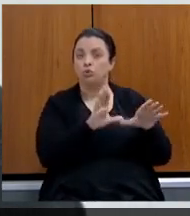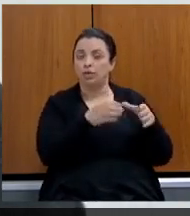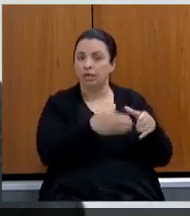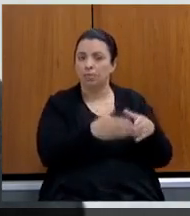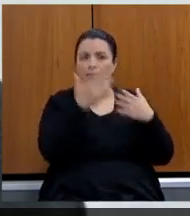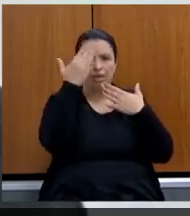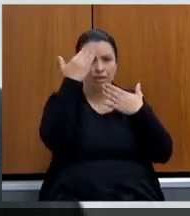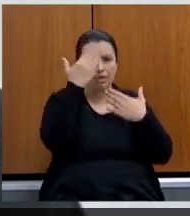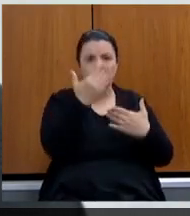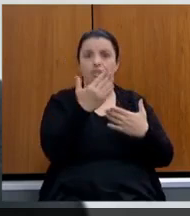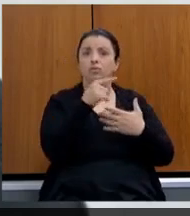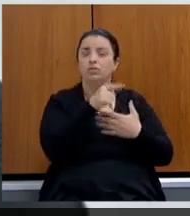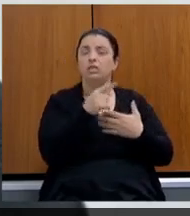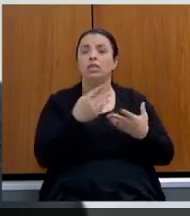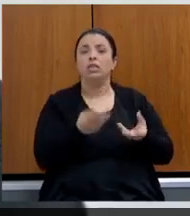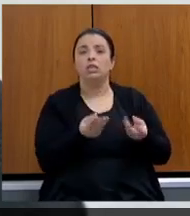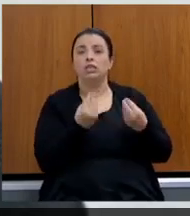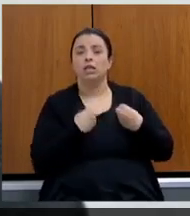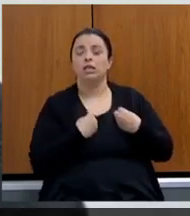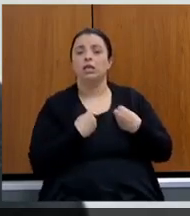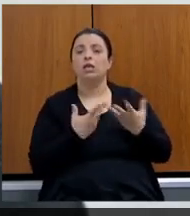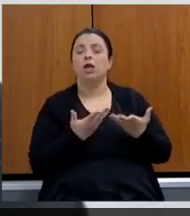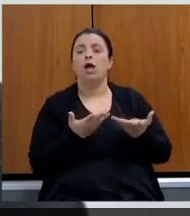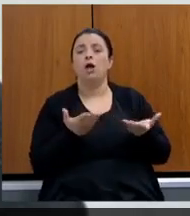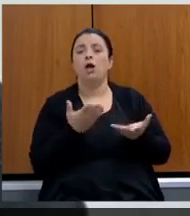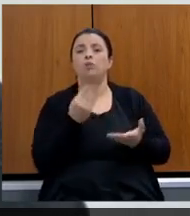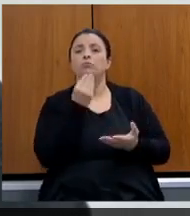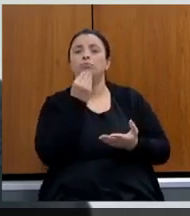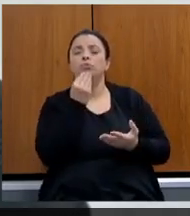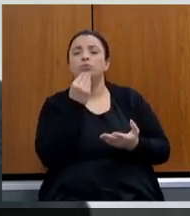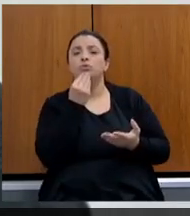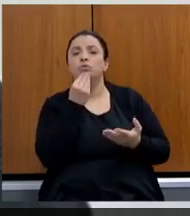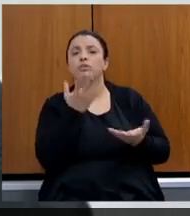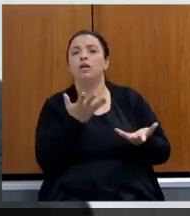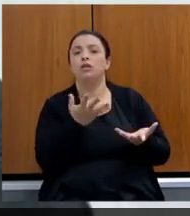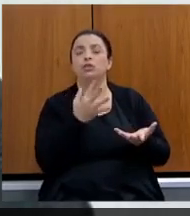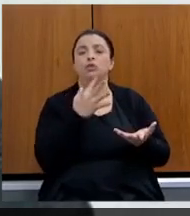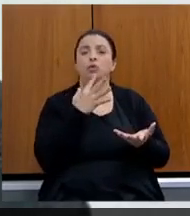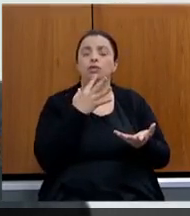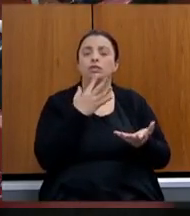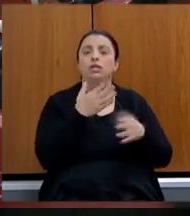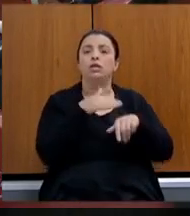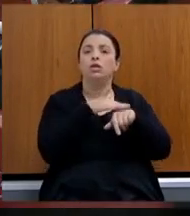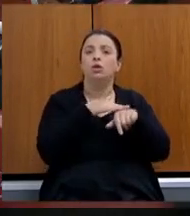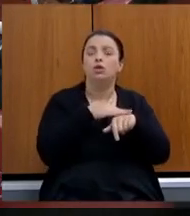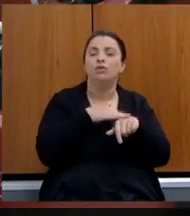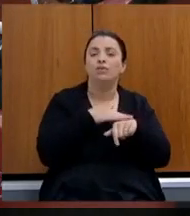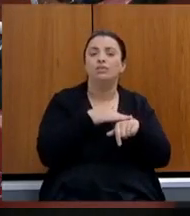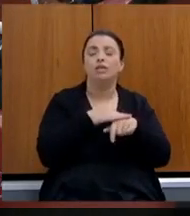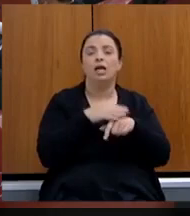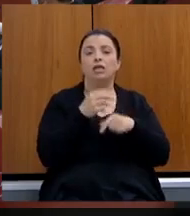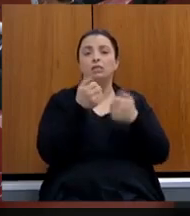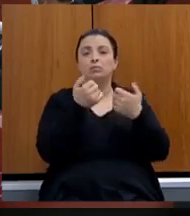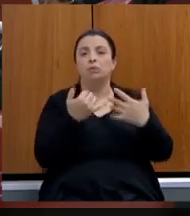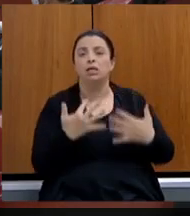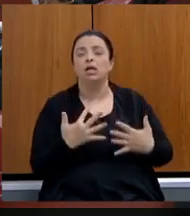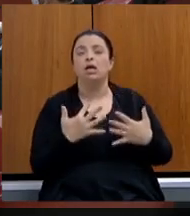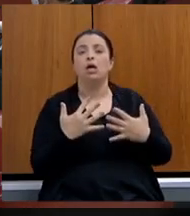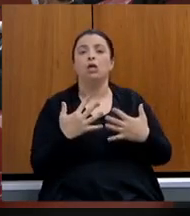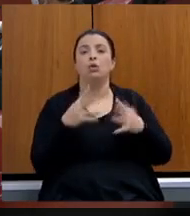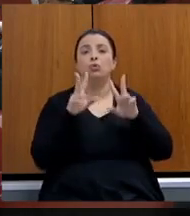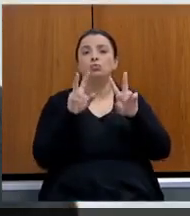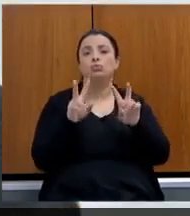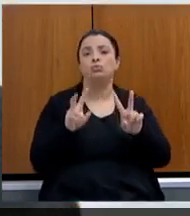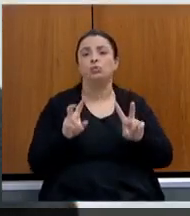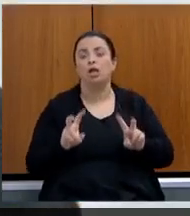por estar usando as oportunidades nesse momento está falando para senhora Nas questões relativas